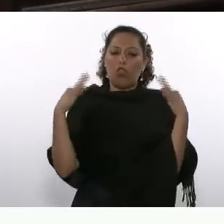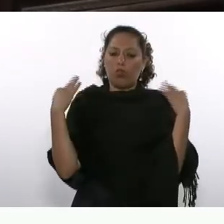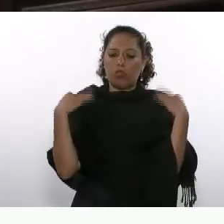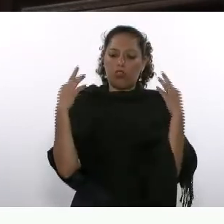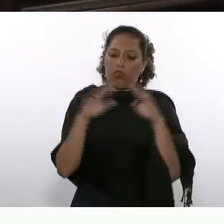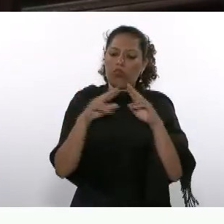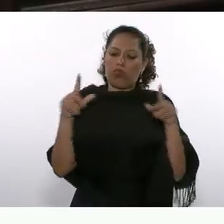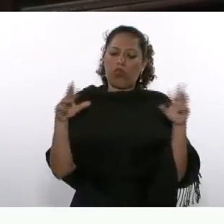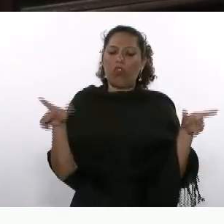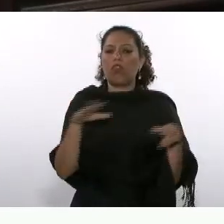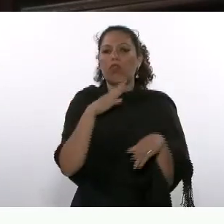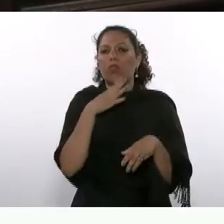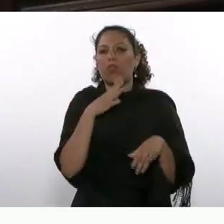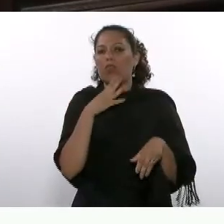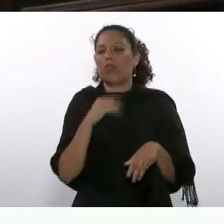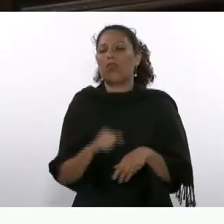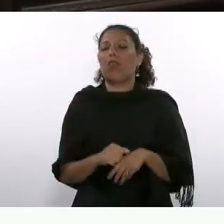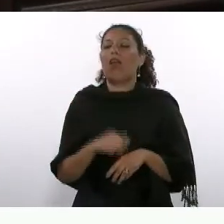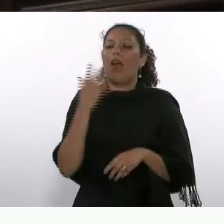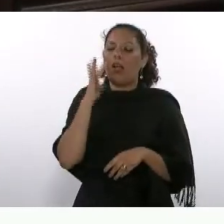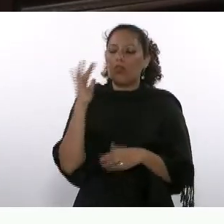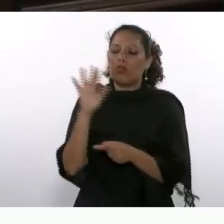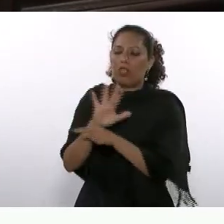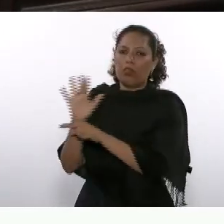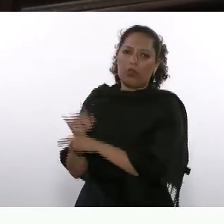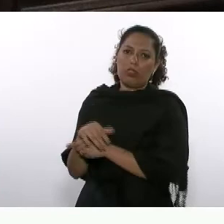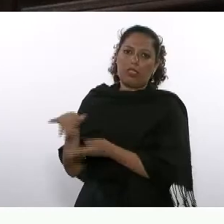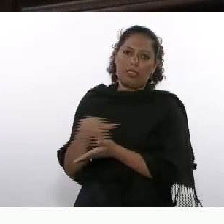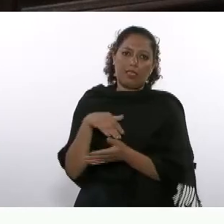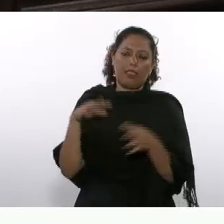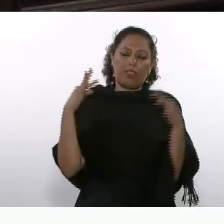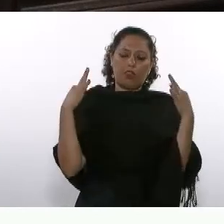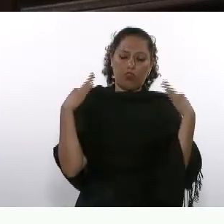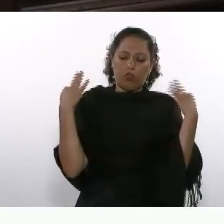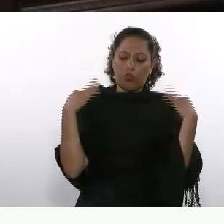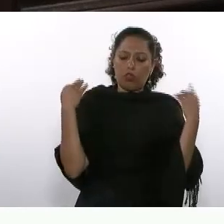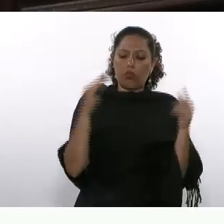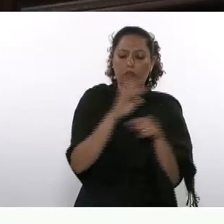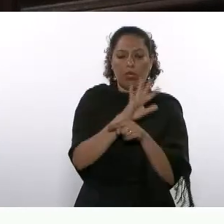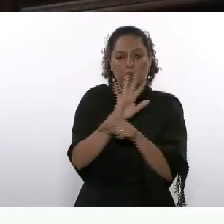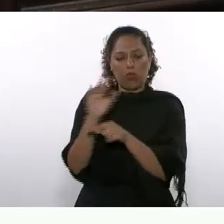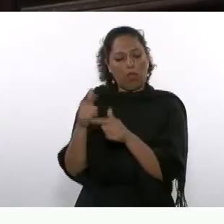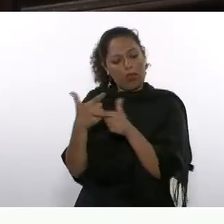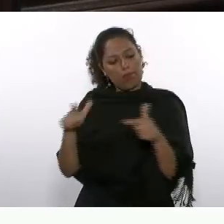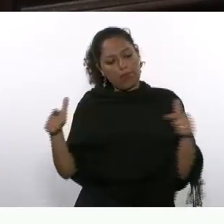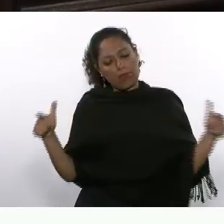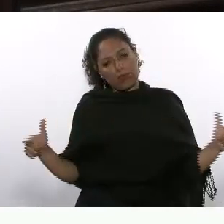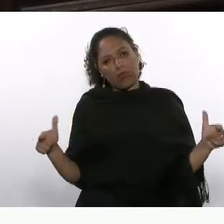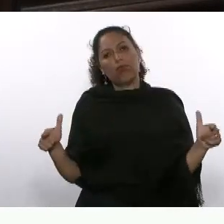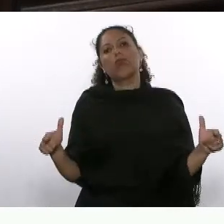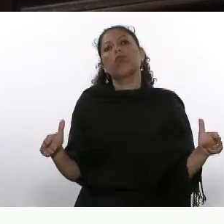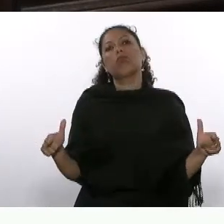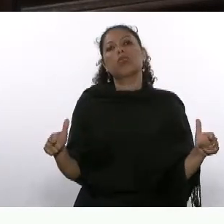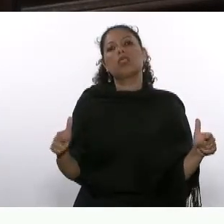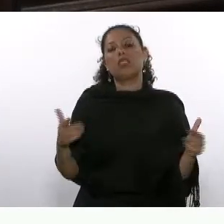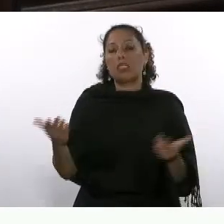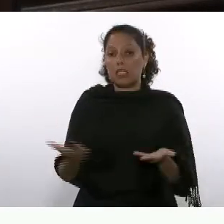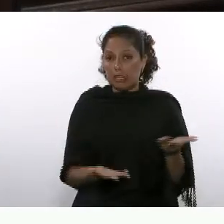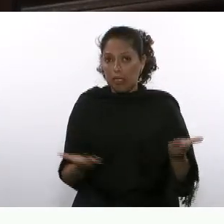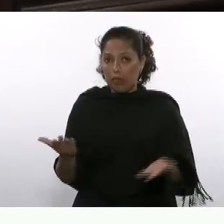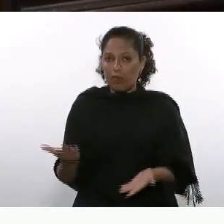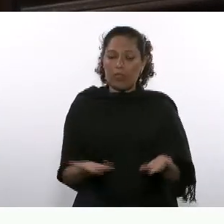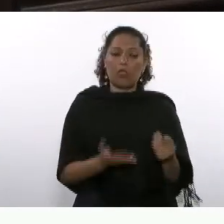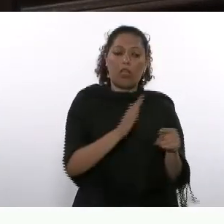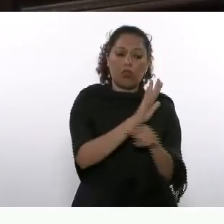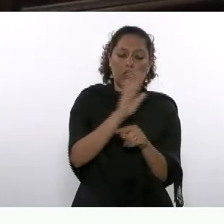fora. Então, eu acho que o apoio da Secretaria de Turismo para ampliar, né, esse serviço, melhorar e